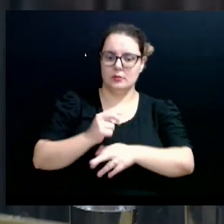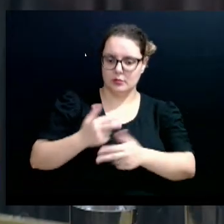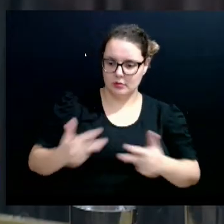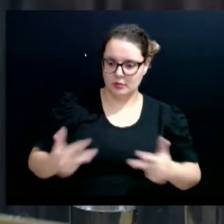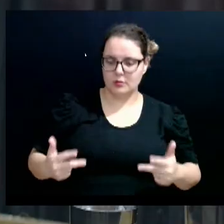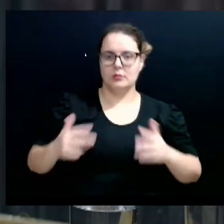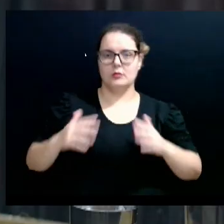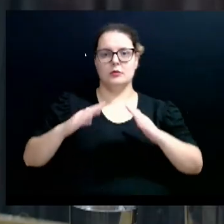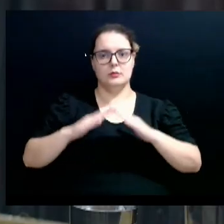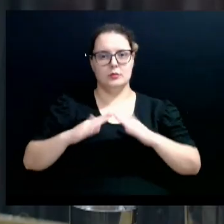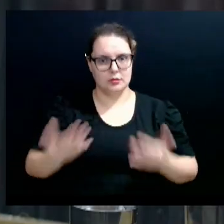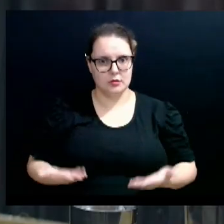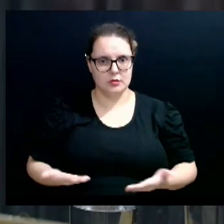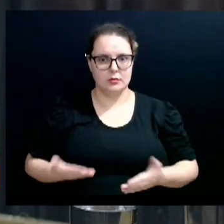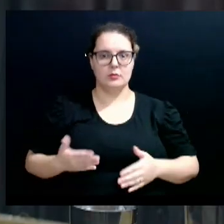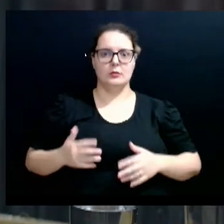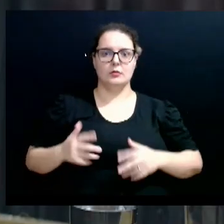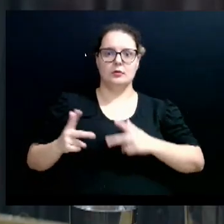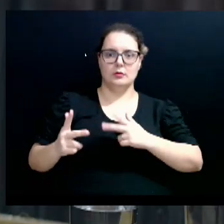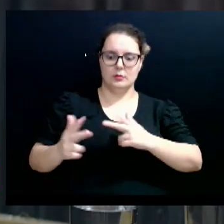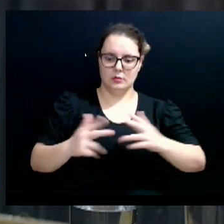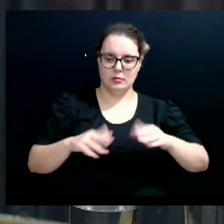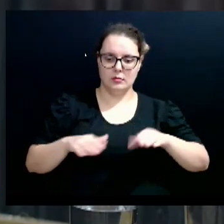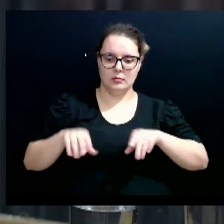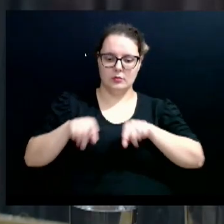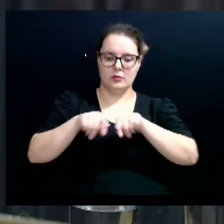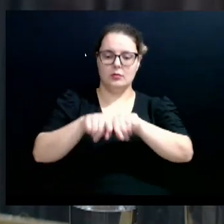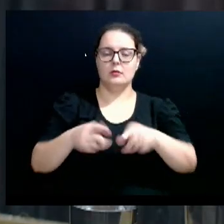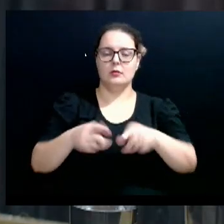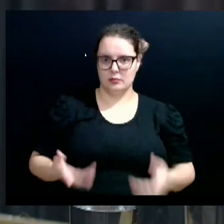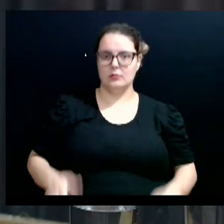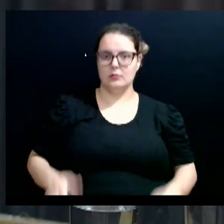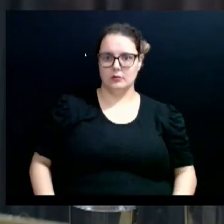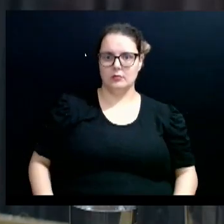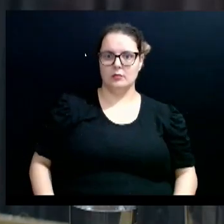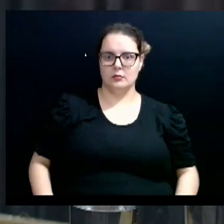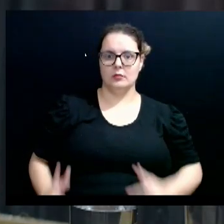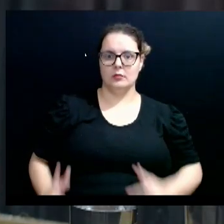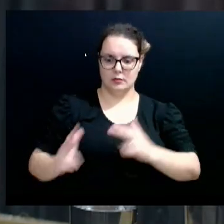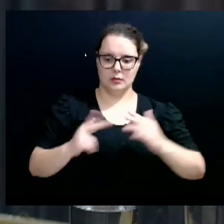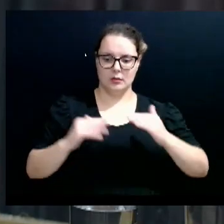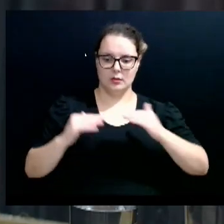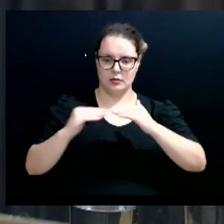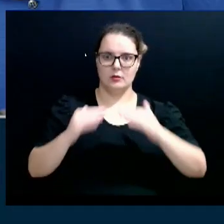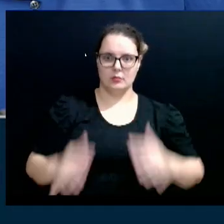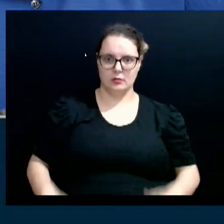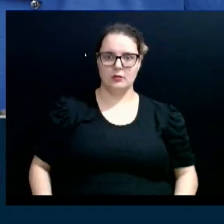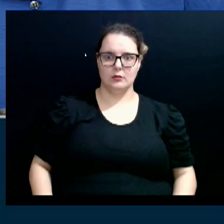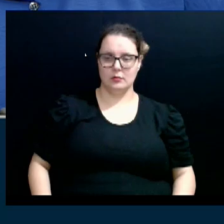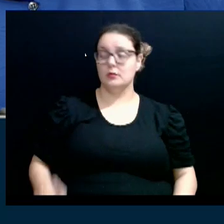tratamento Super. mais, eh, Sim, mais de igual, né. exatamente. Sim, Fabiana, pode falar, por